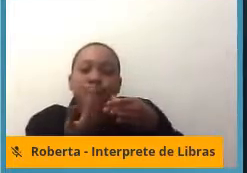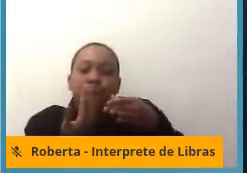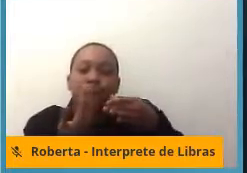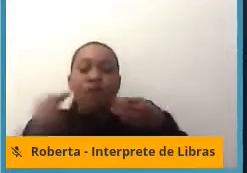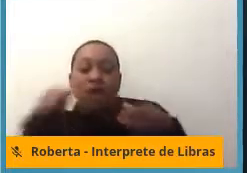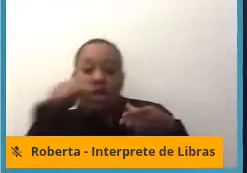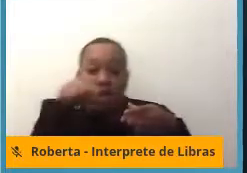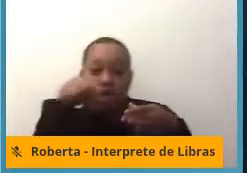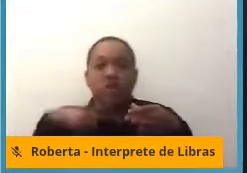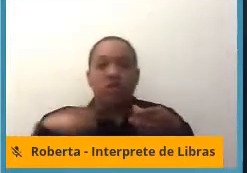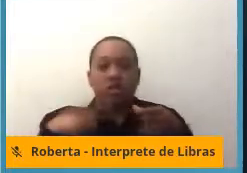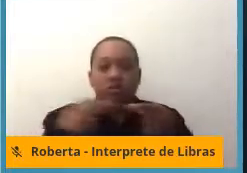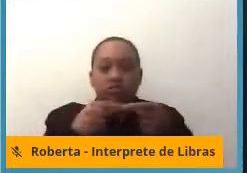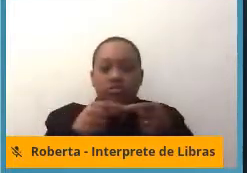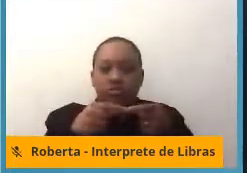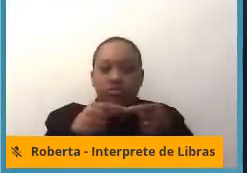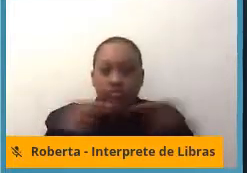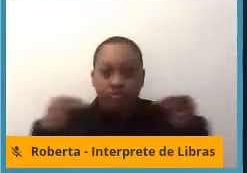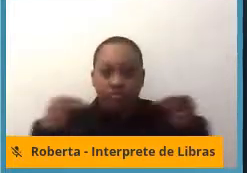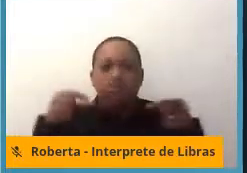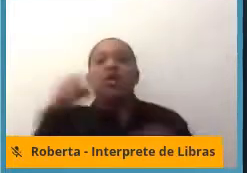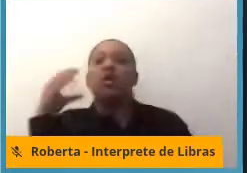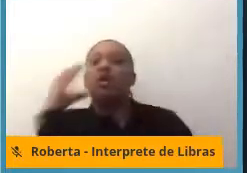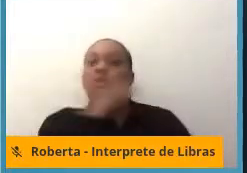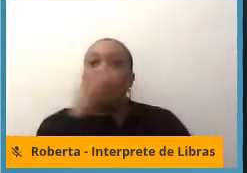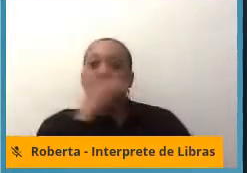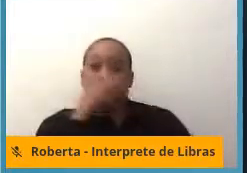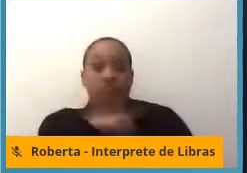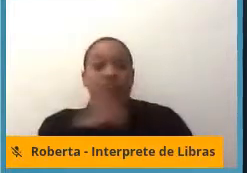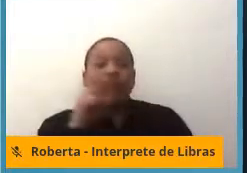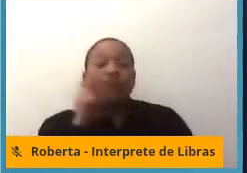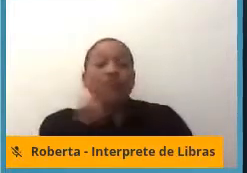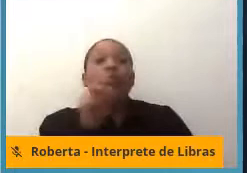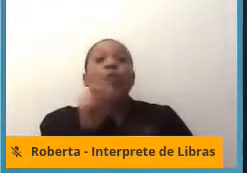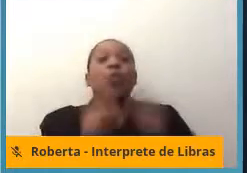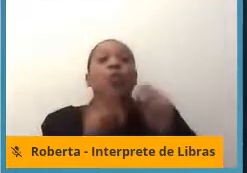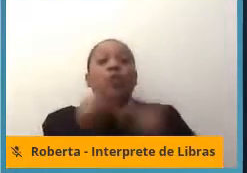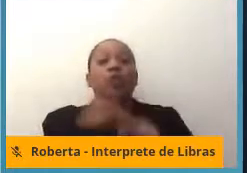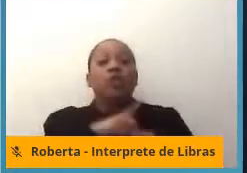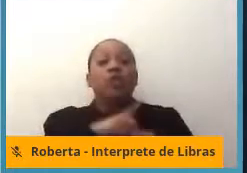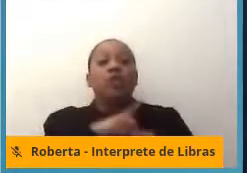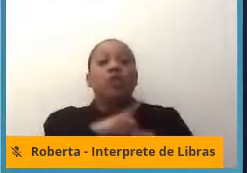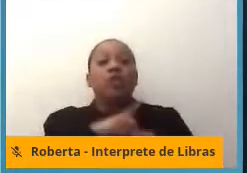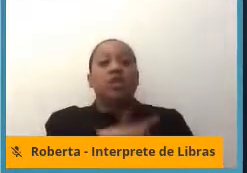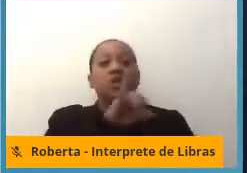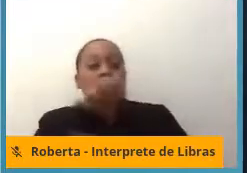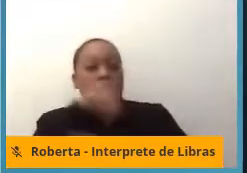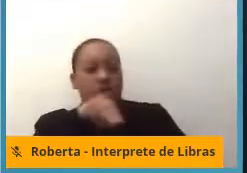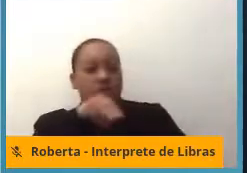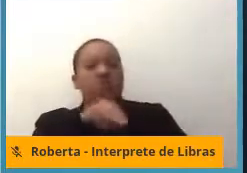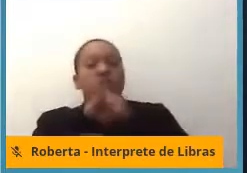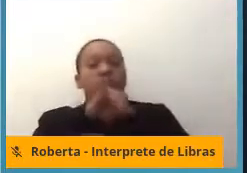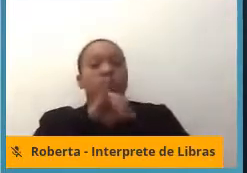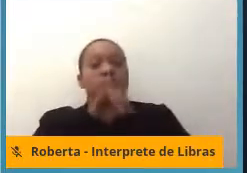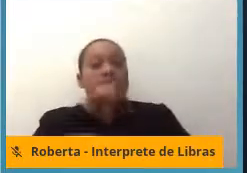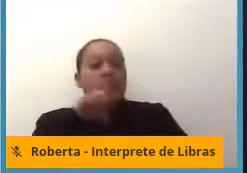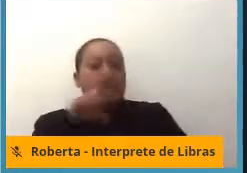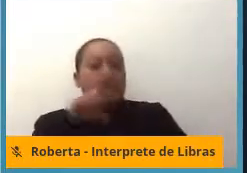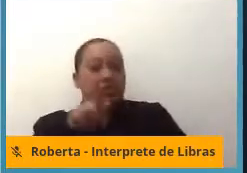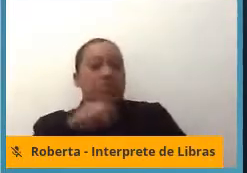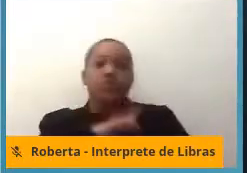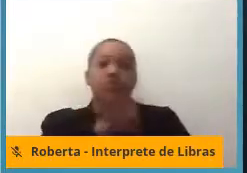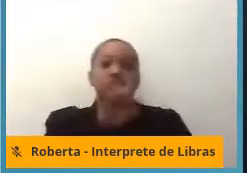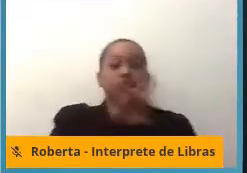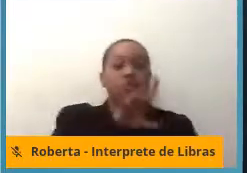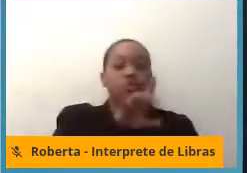rápido, veja, existe a situação do IgM e IgG, só do IgM ou só do IgG. Vamos levar isso aqui para